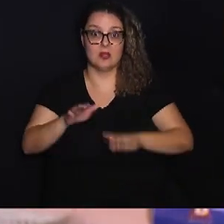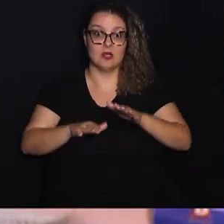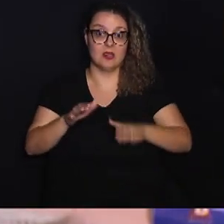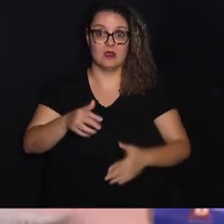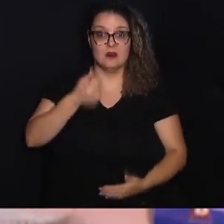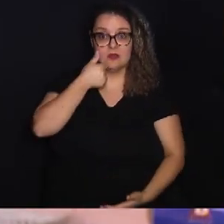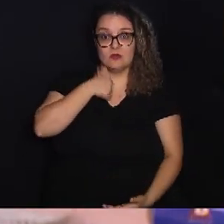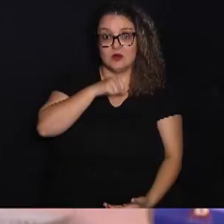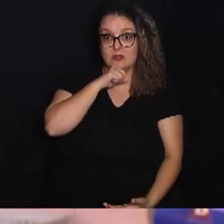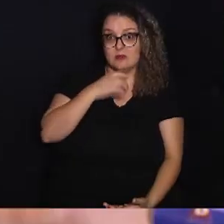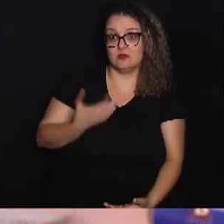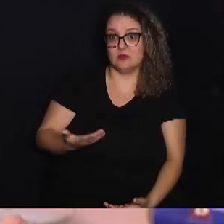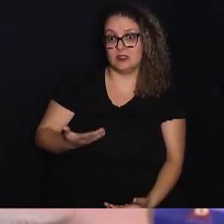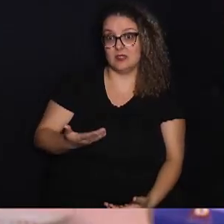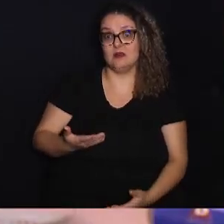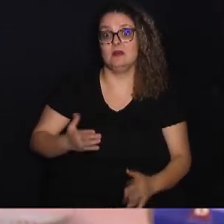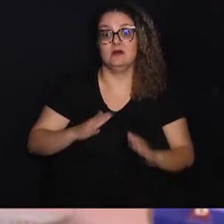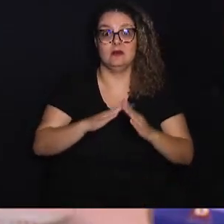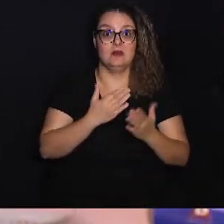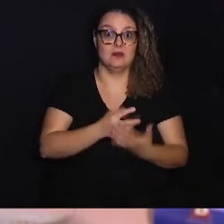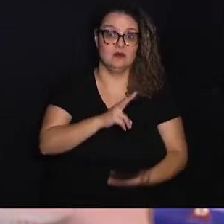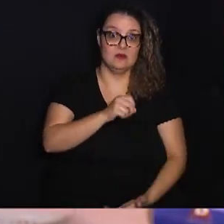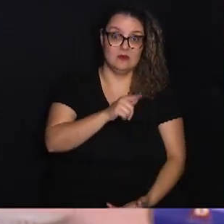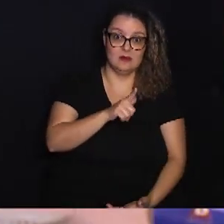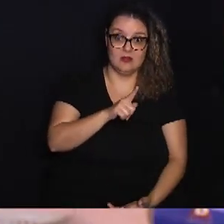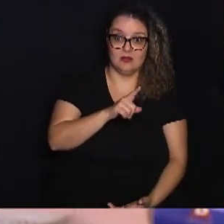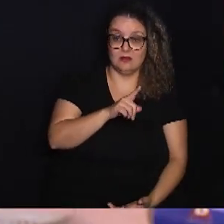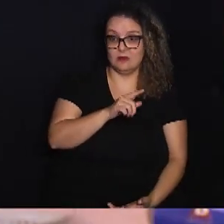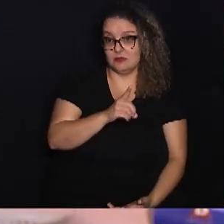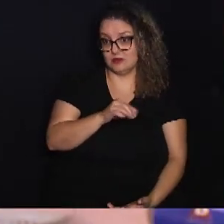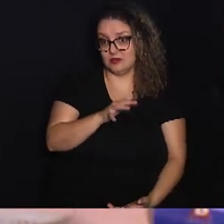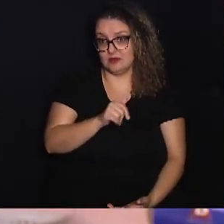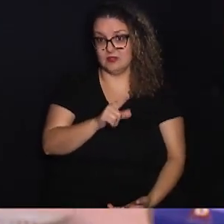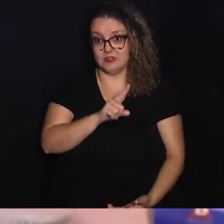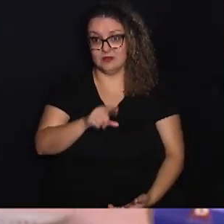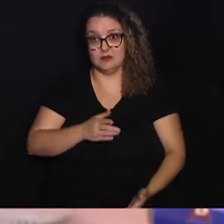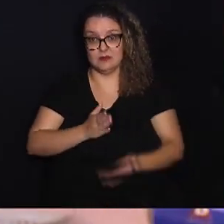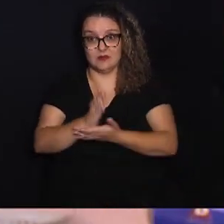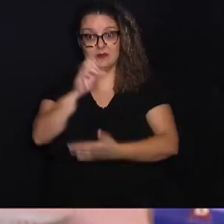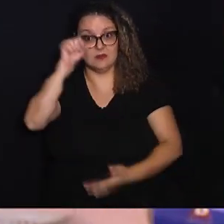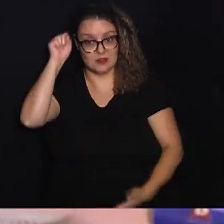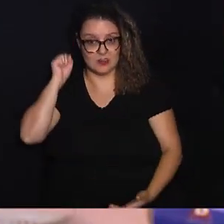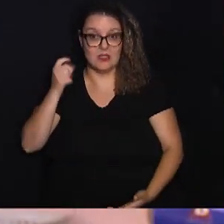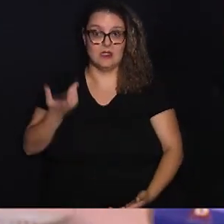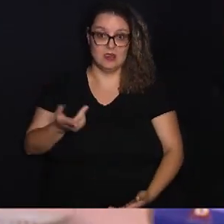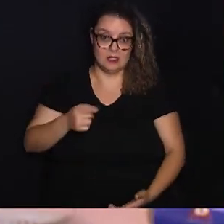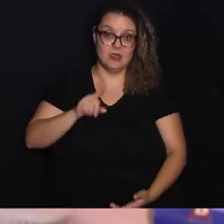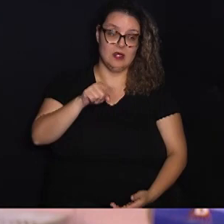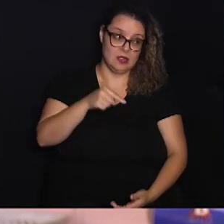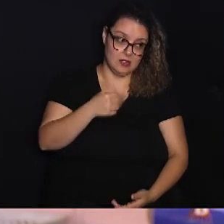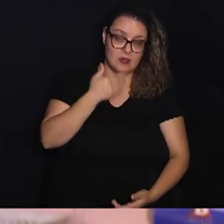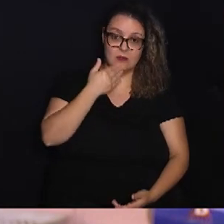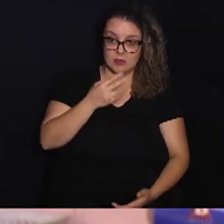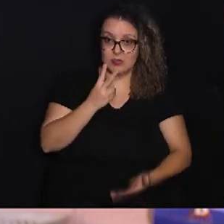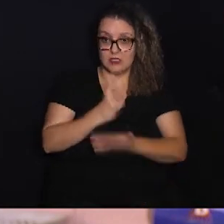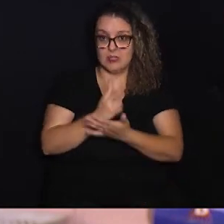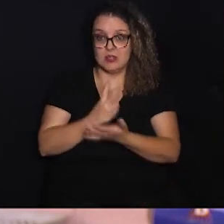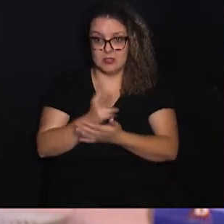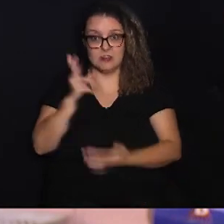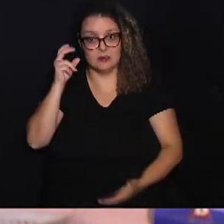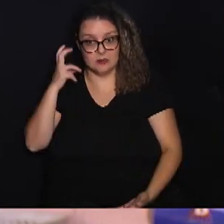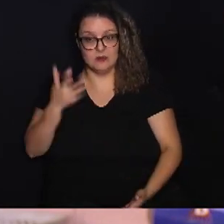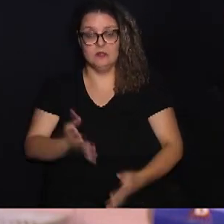falarem, mas aí meu filho vai estudar na escola Waldorf e não vai passar no vestibular. Que isso é uma demanda que a gente sempre escuta,